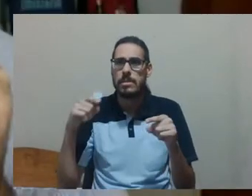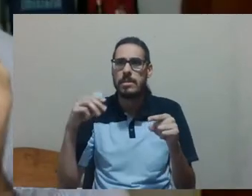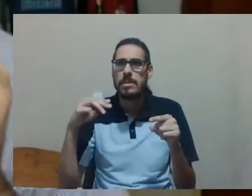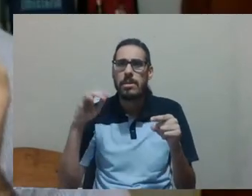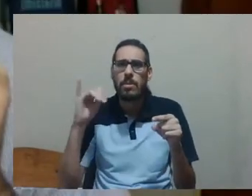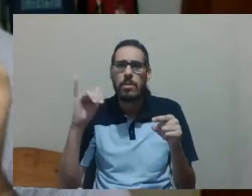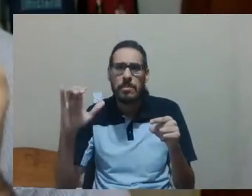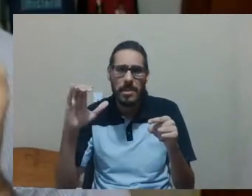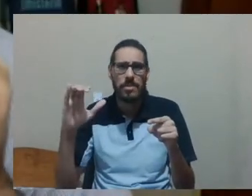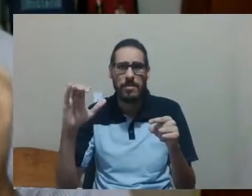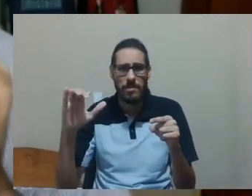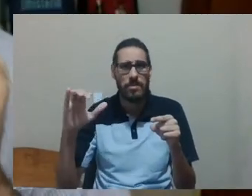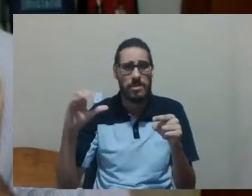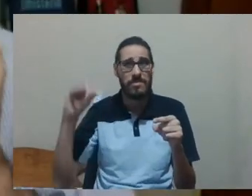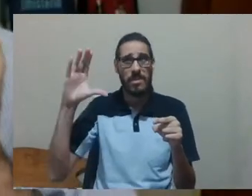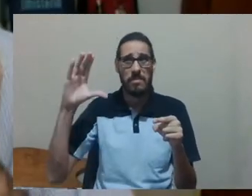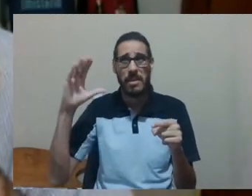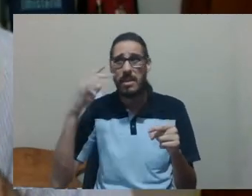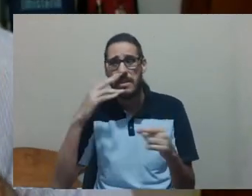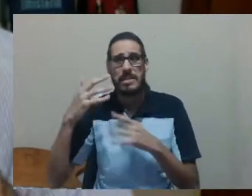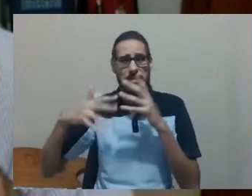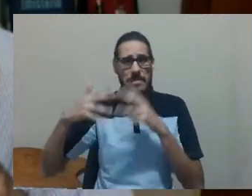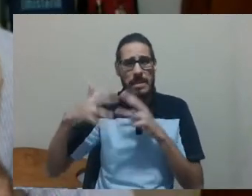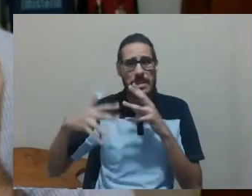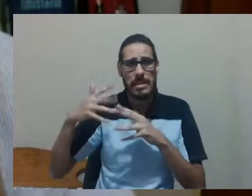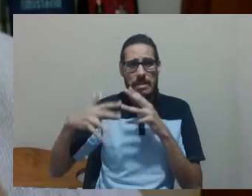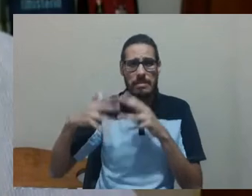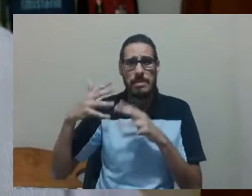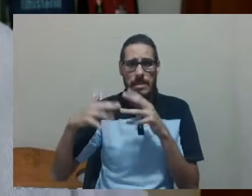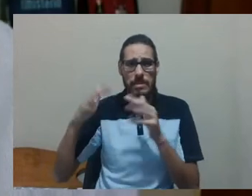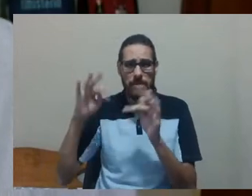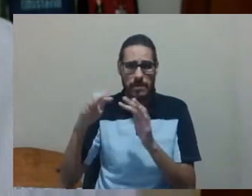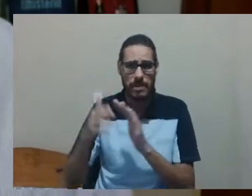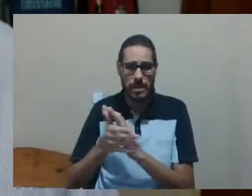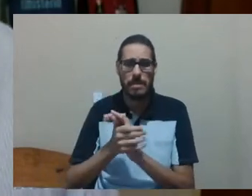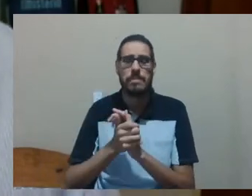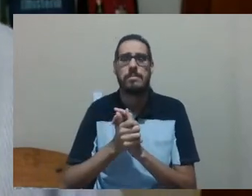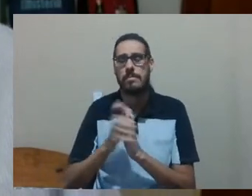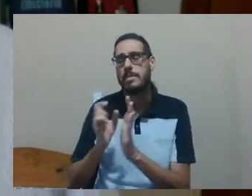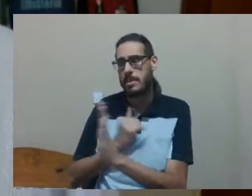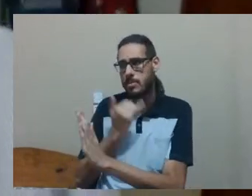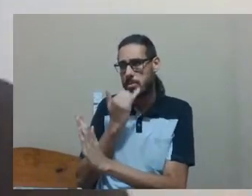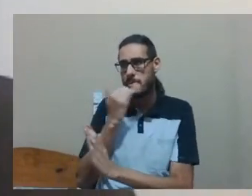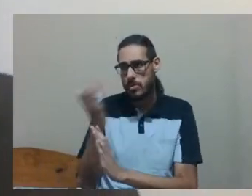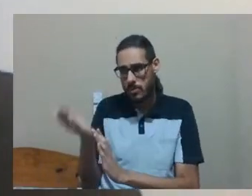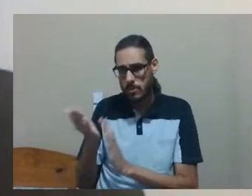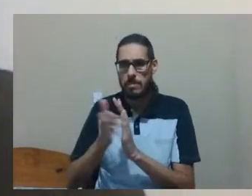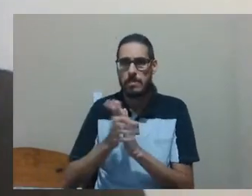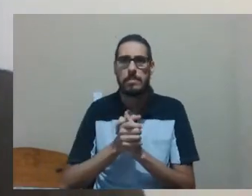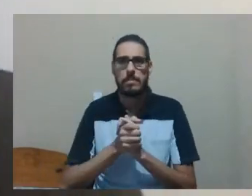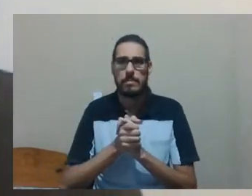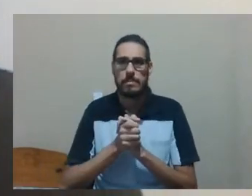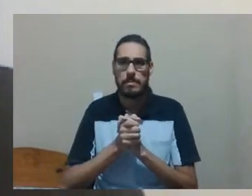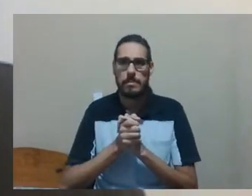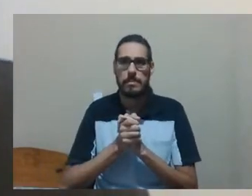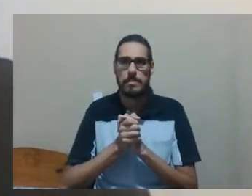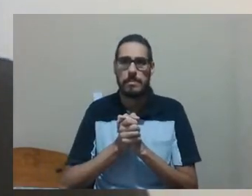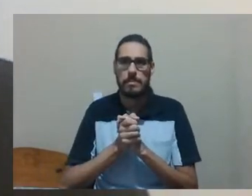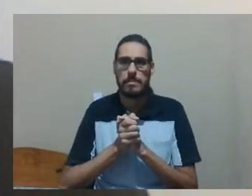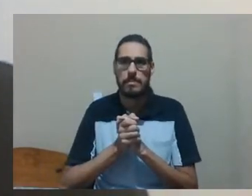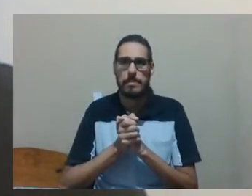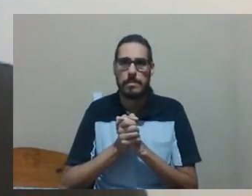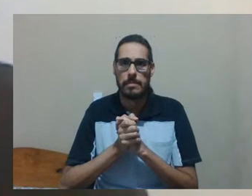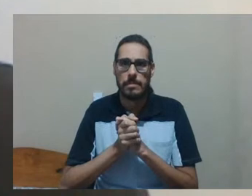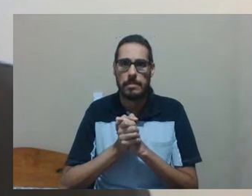e me desconcentrou um pouco nessa parte final. Peço desculpas. Ok, sem problemas.